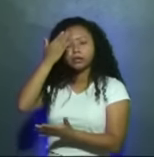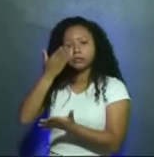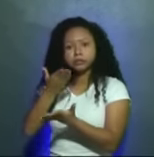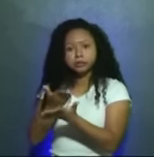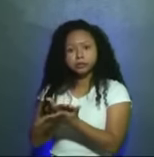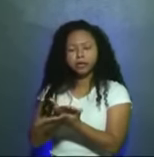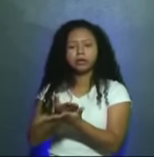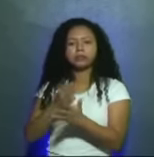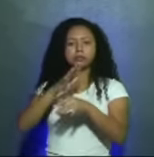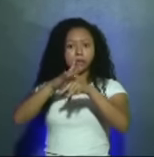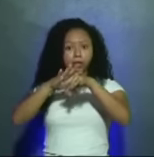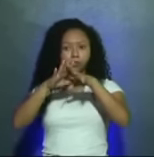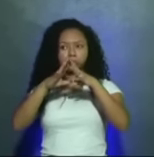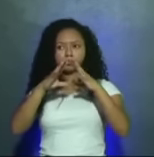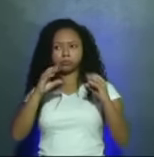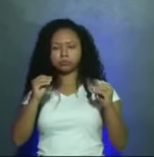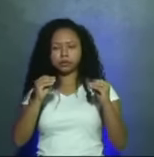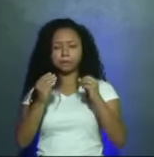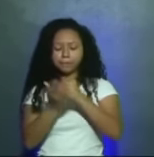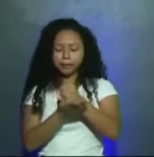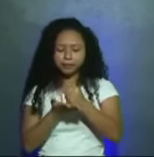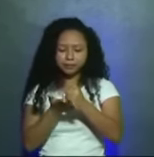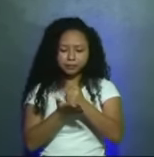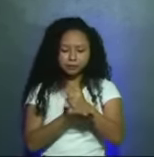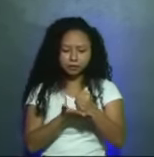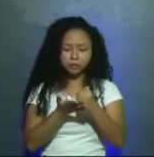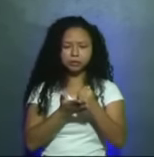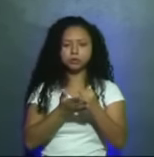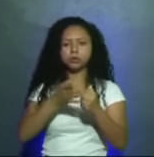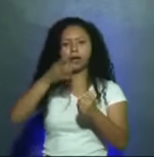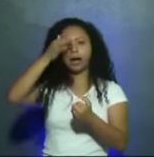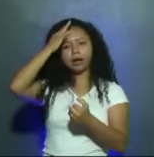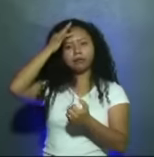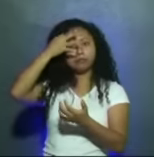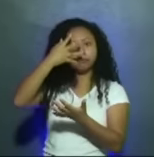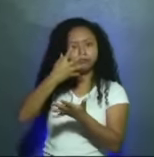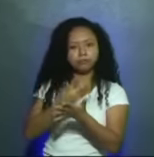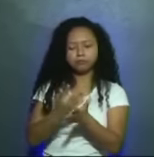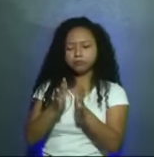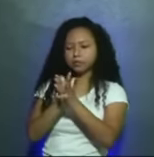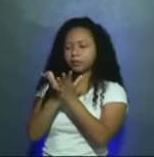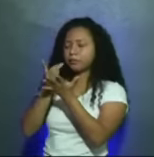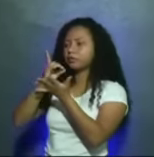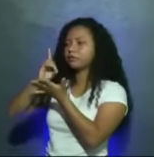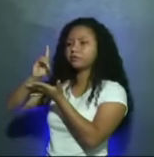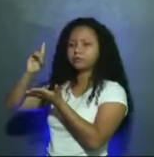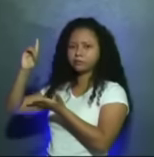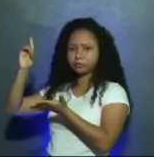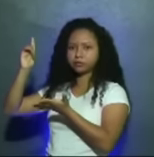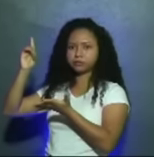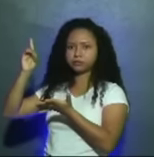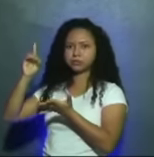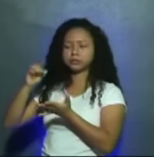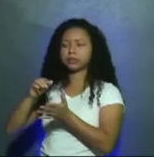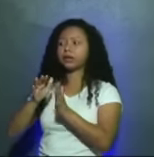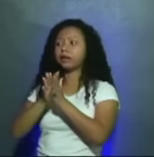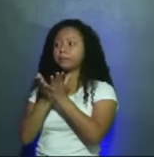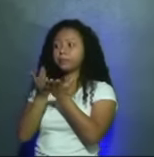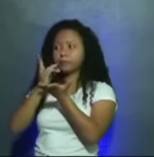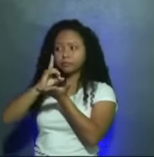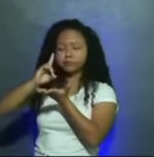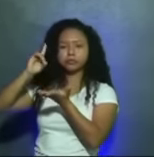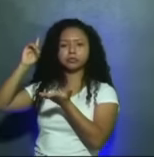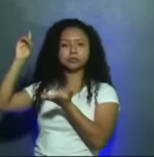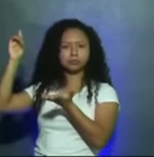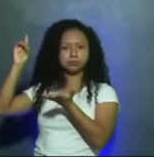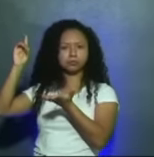na palavra de Deus. Nós temos que basear a nossa fé na palavra de Deus. É a palavra de Deus que